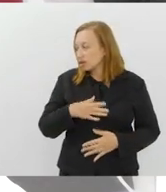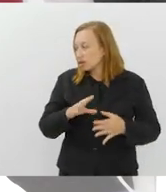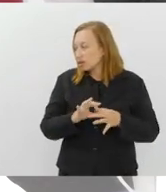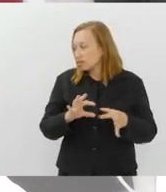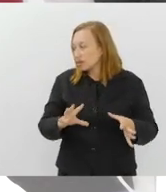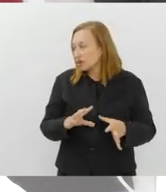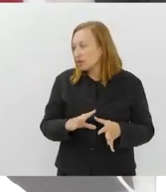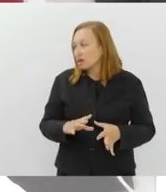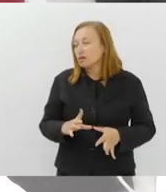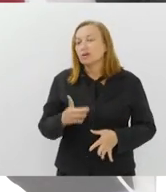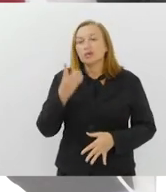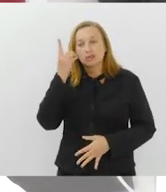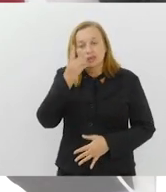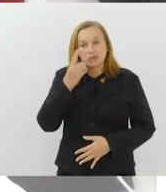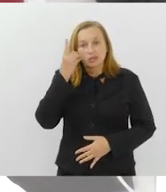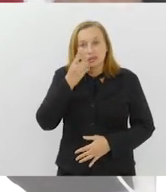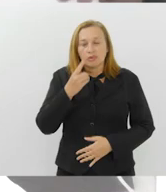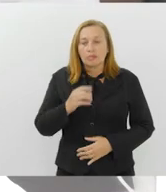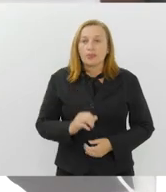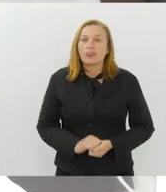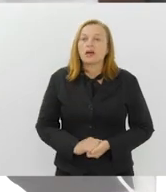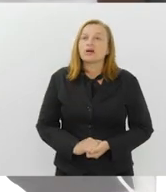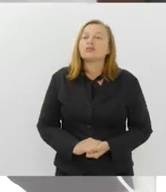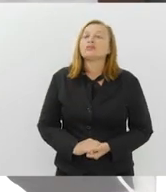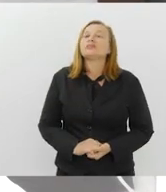com os deputados para simplesmente